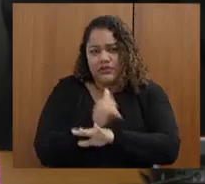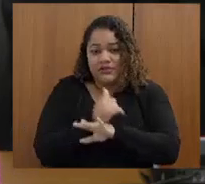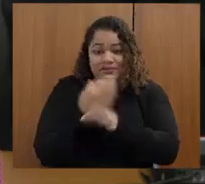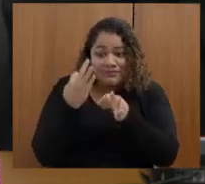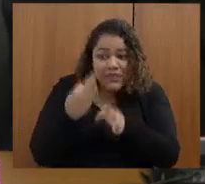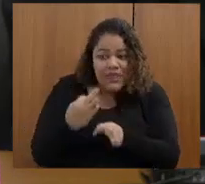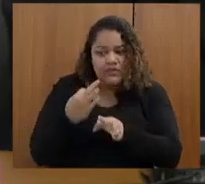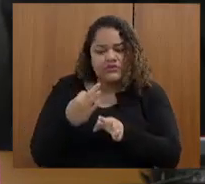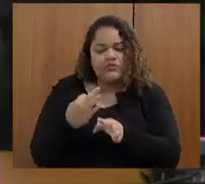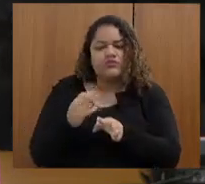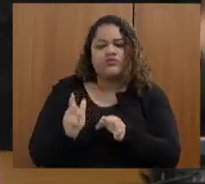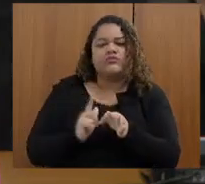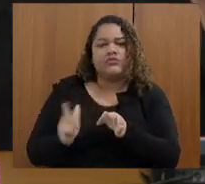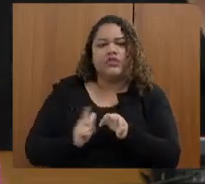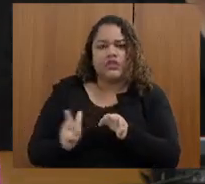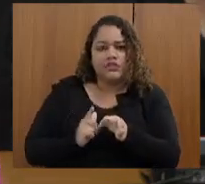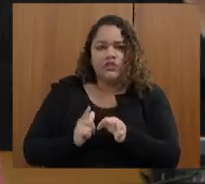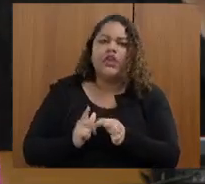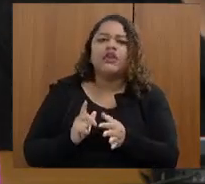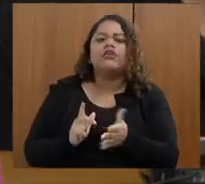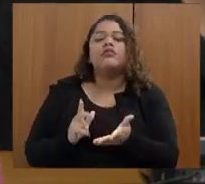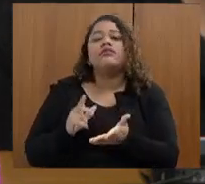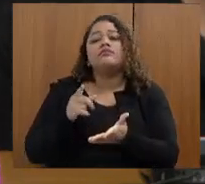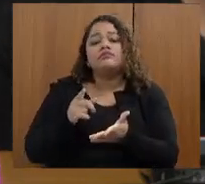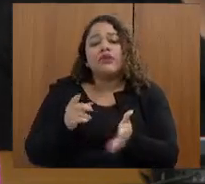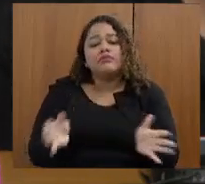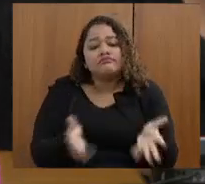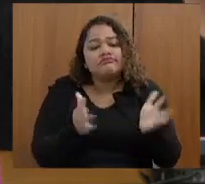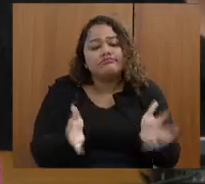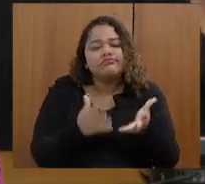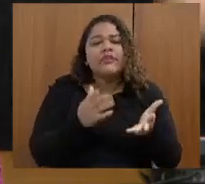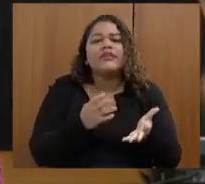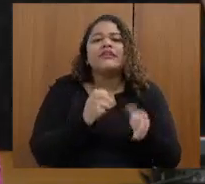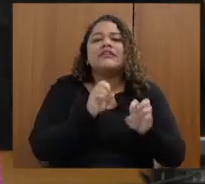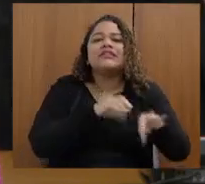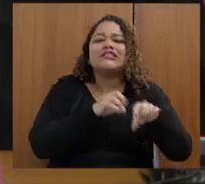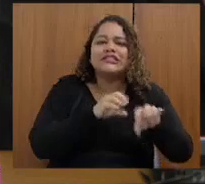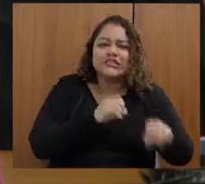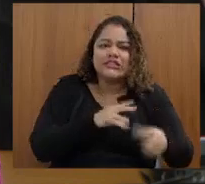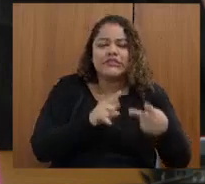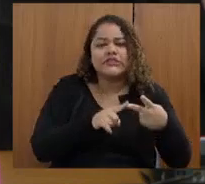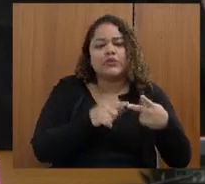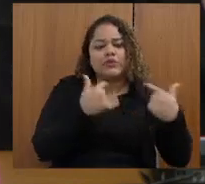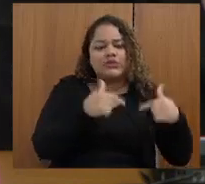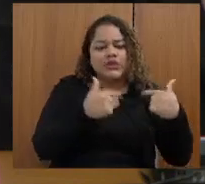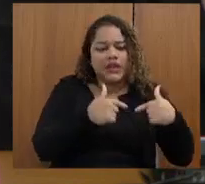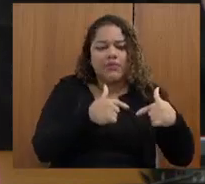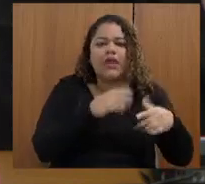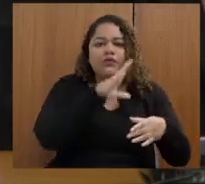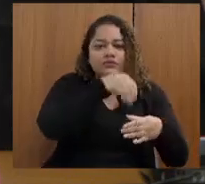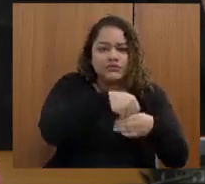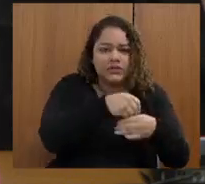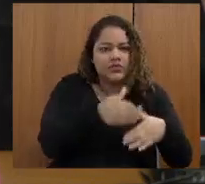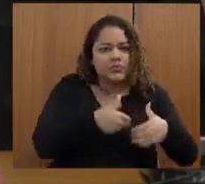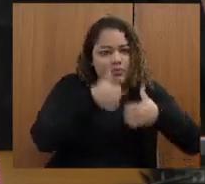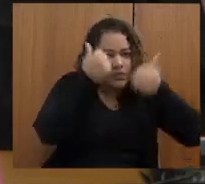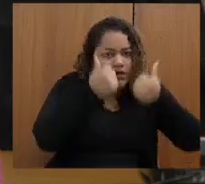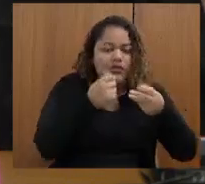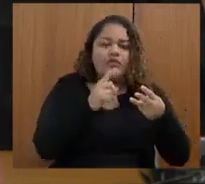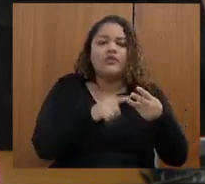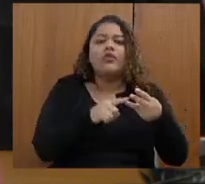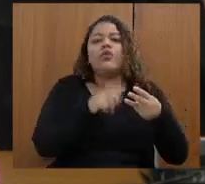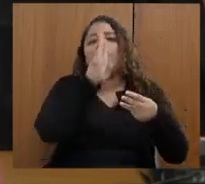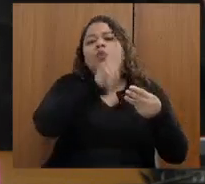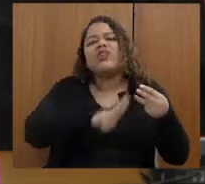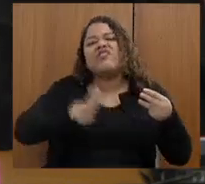adotadas para ampliação da oferta do ensino aperfestamento das condições de trabalho Carreira dos profissionais da universidades